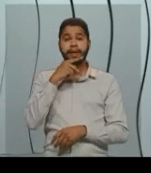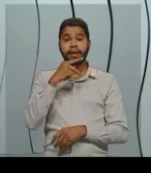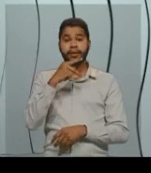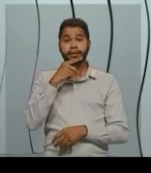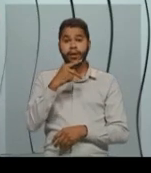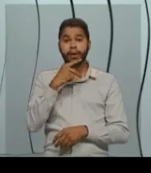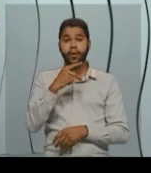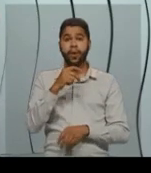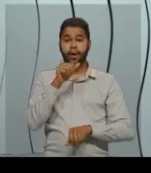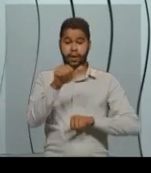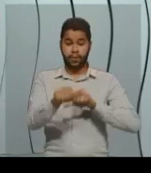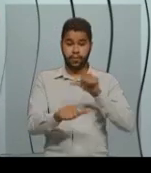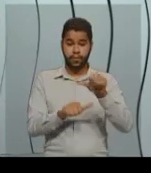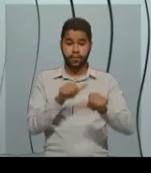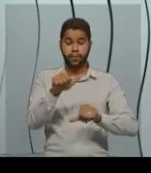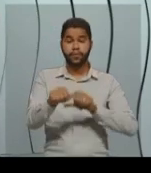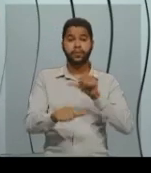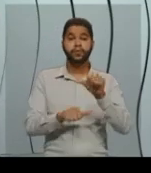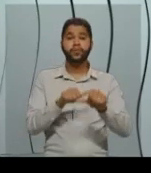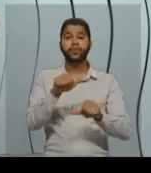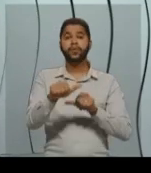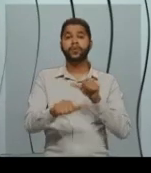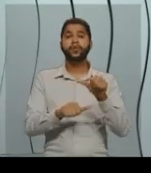ela